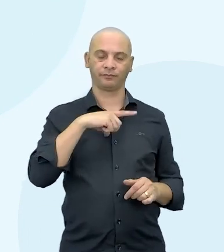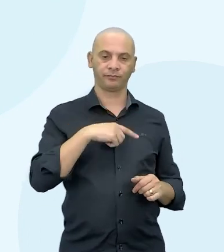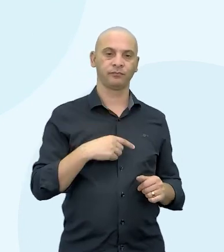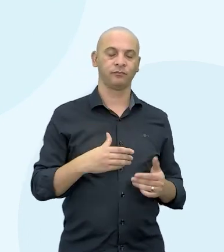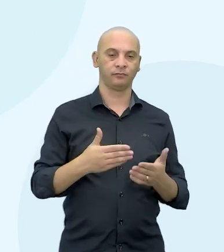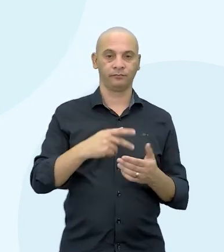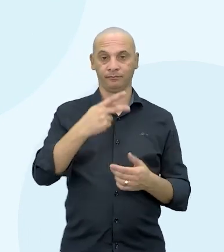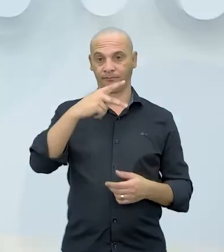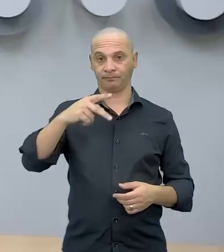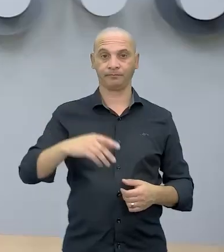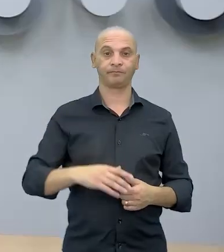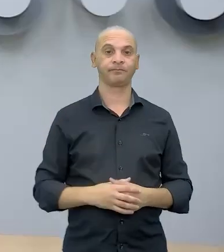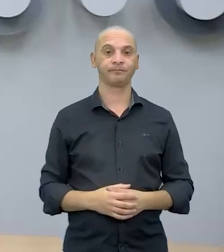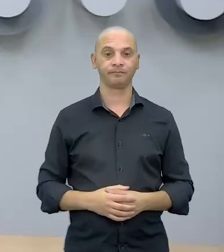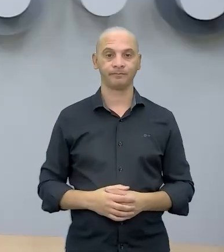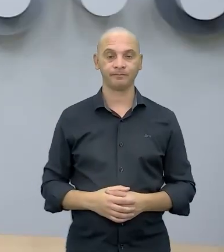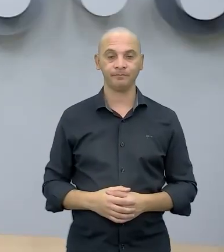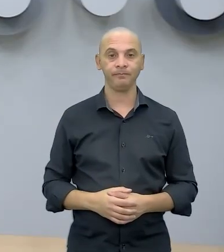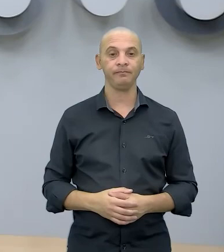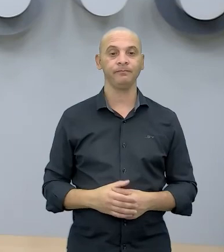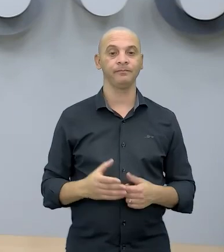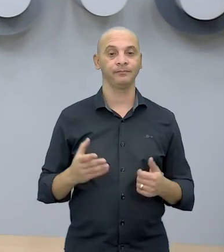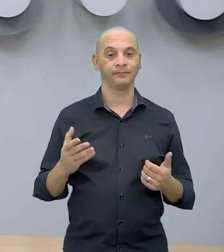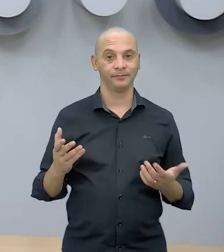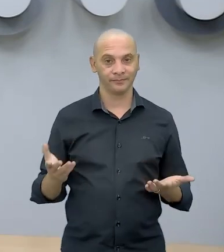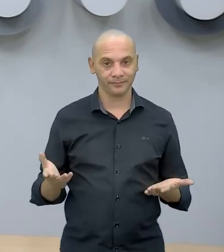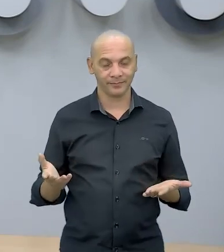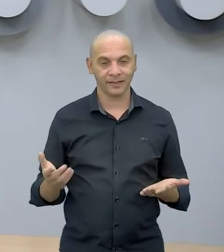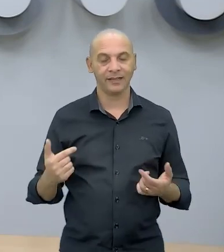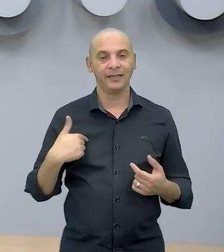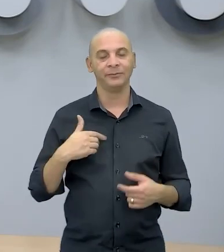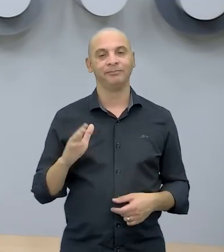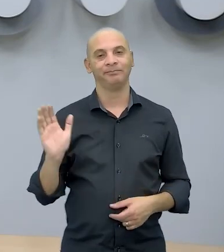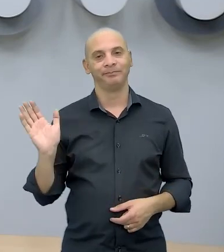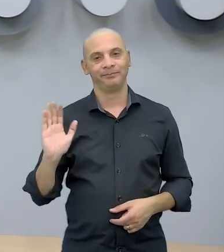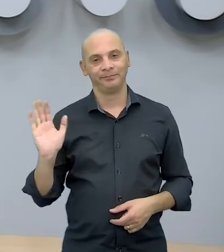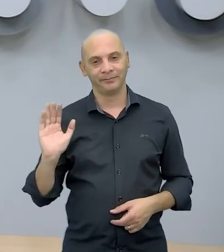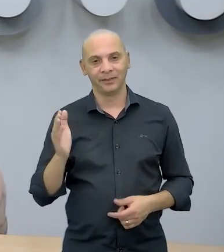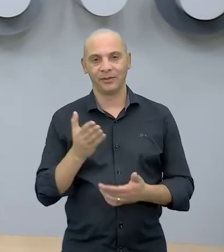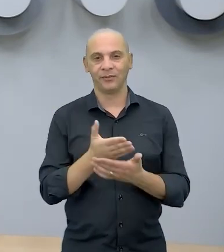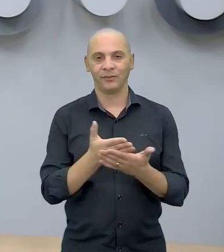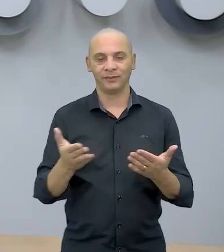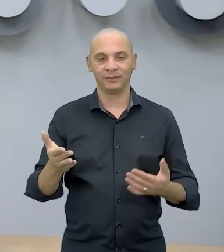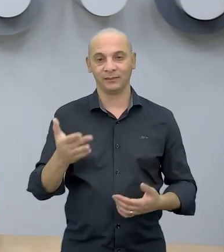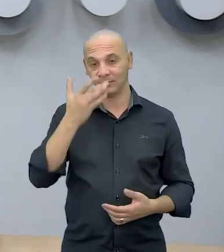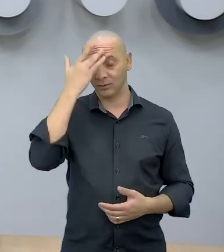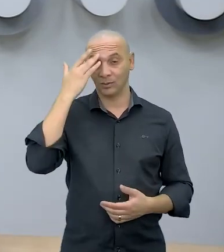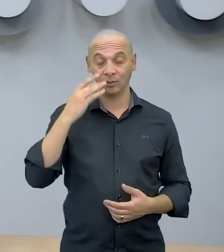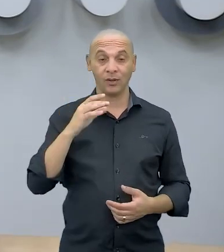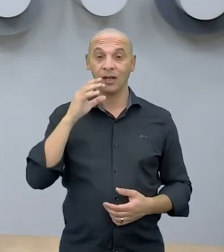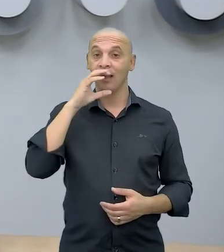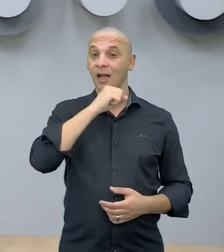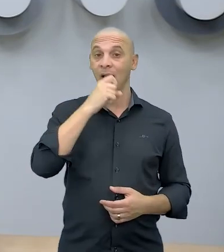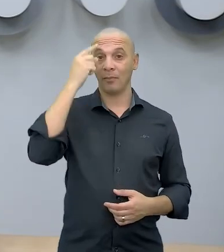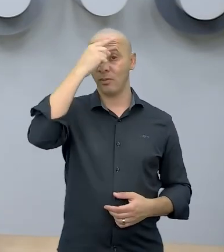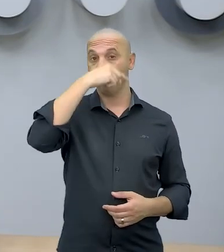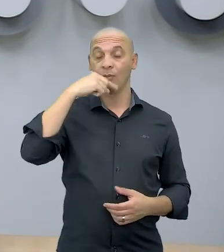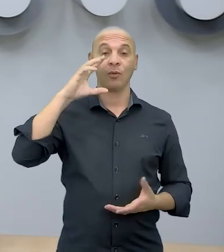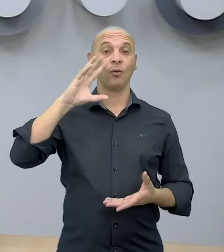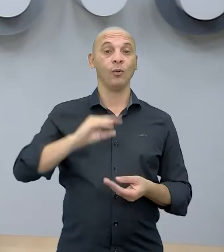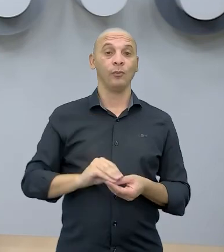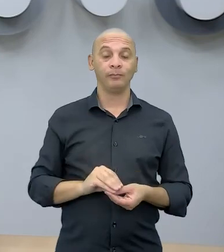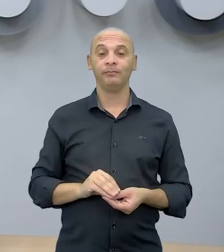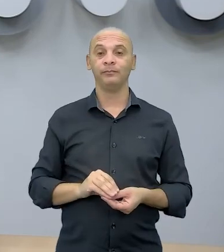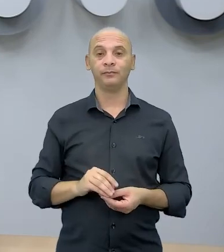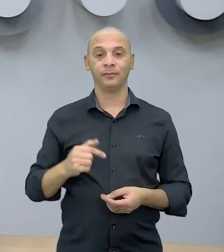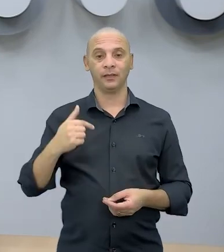caderno de vocês. E eu vou, então, me despedindo de todas e todos. Passou muito rápido.